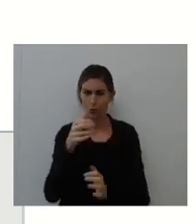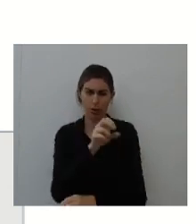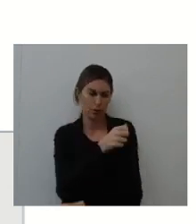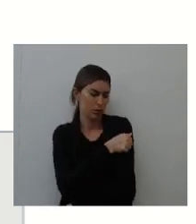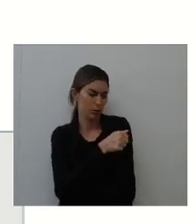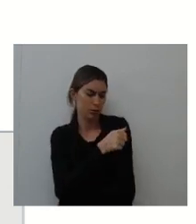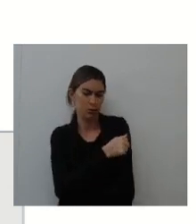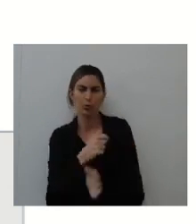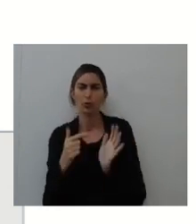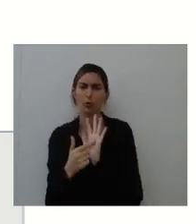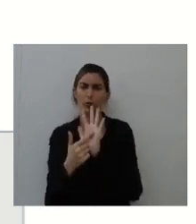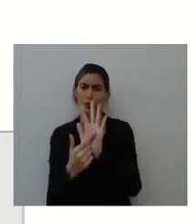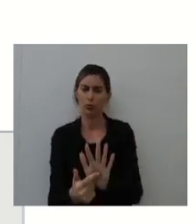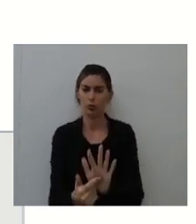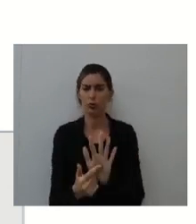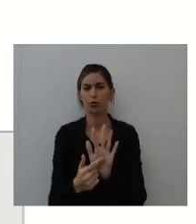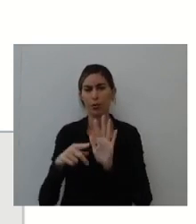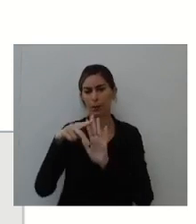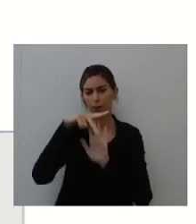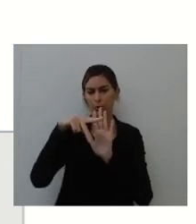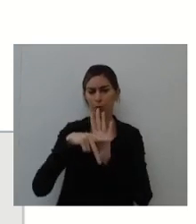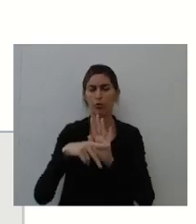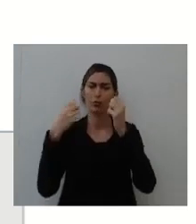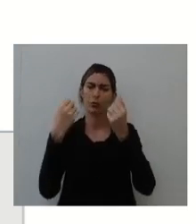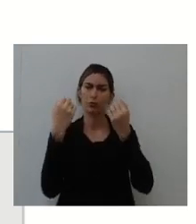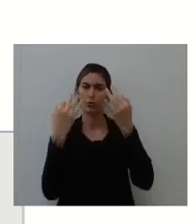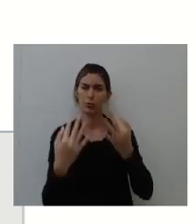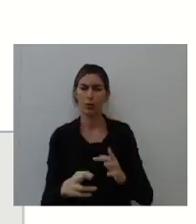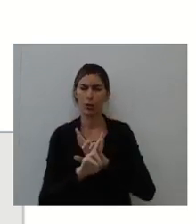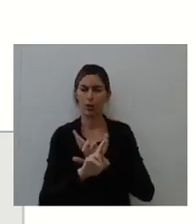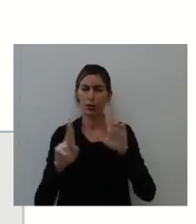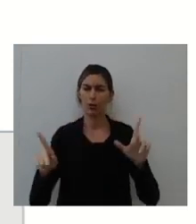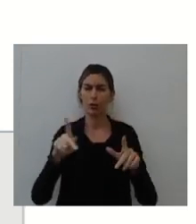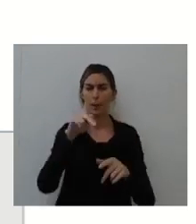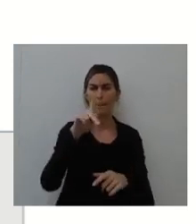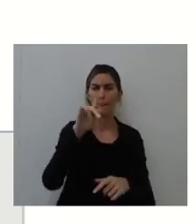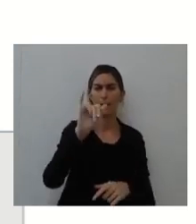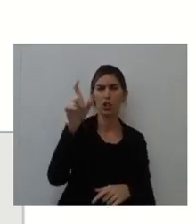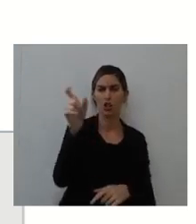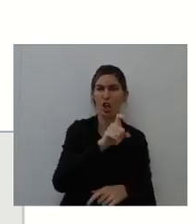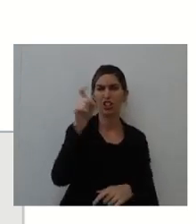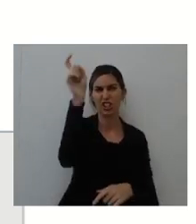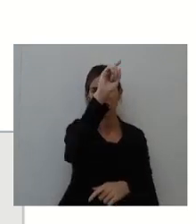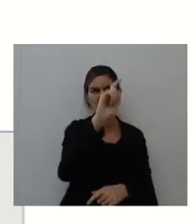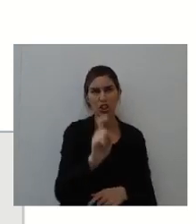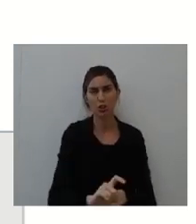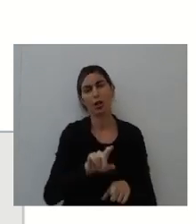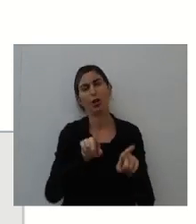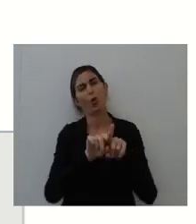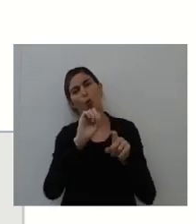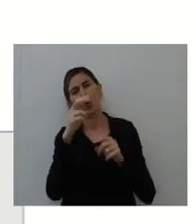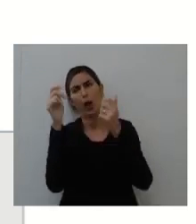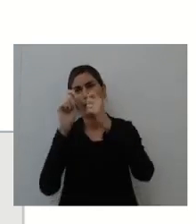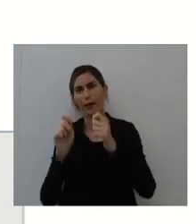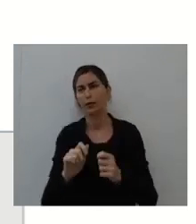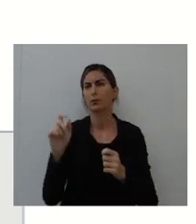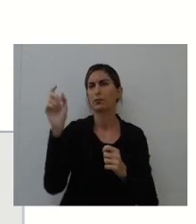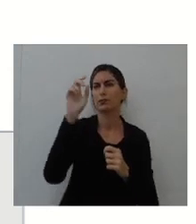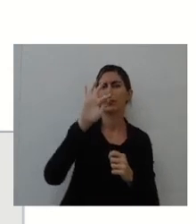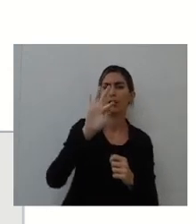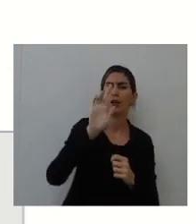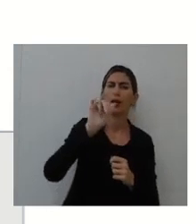alunos, e aí mostra que o projeto era para explicar a diferença entre pichação e grafitagem. E aí, você pode